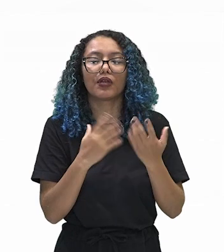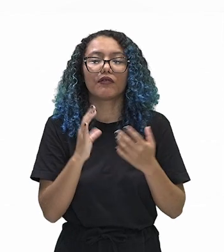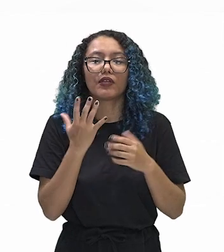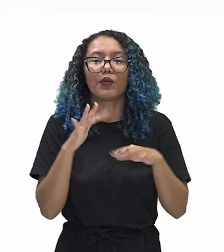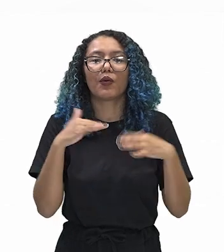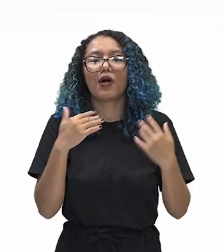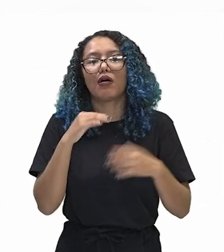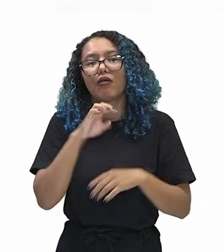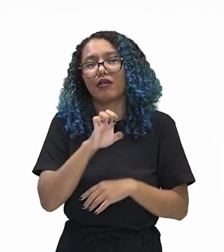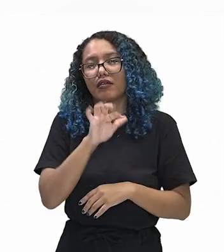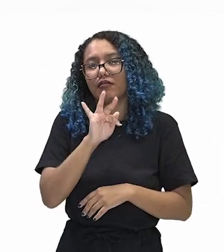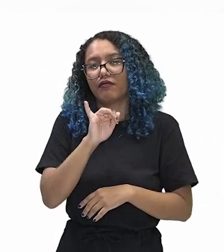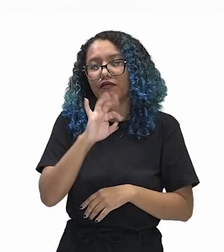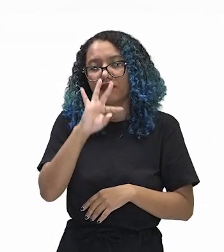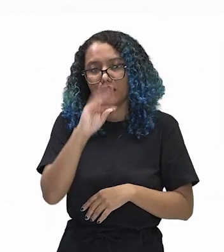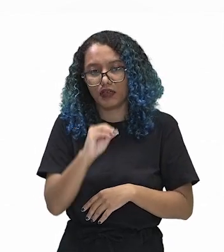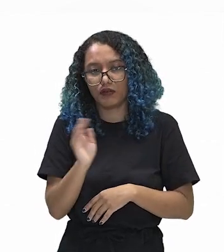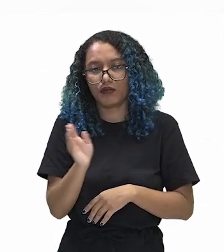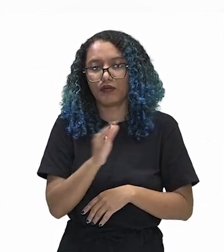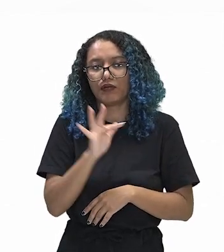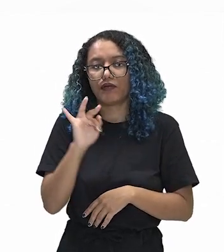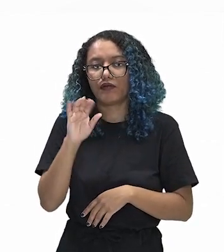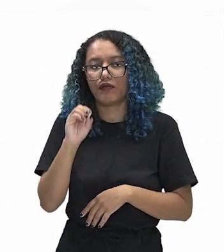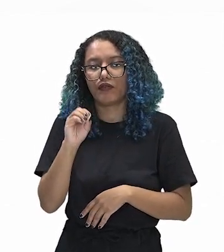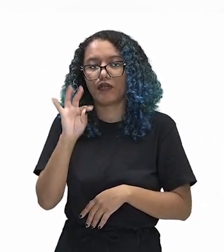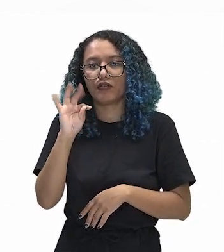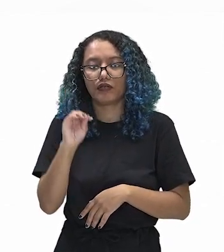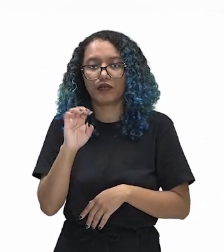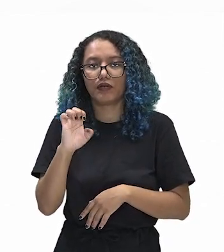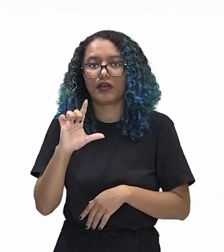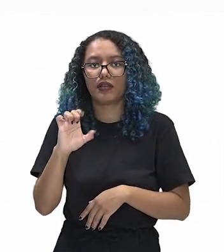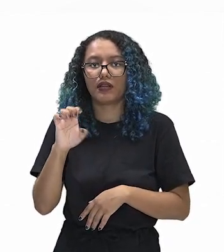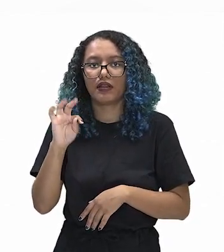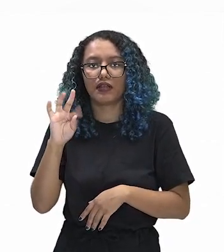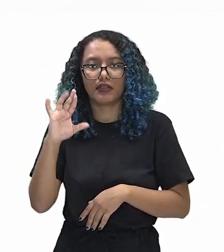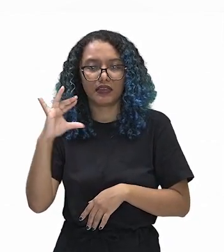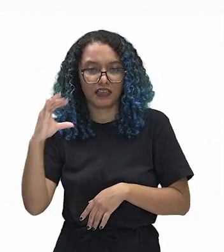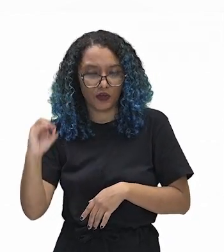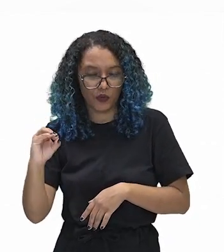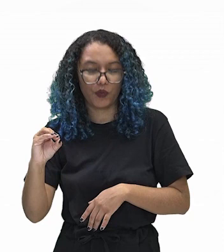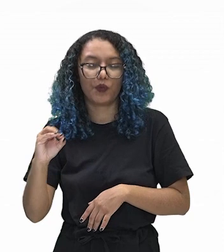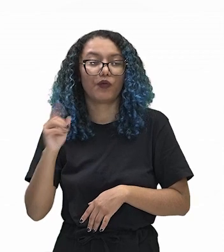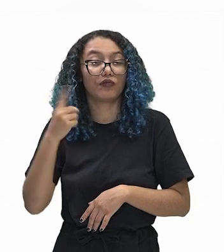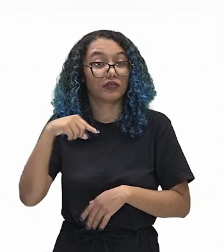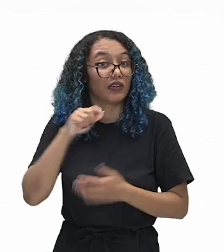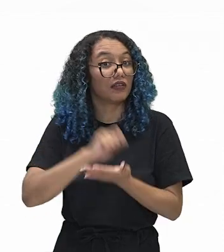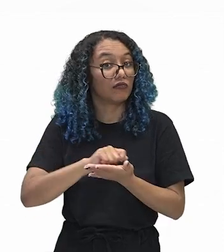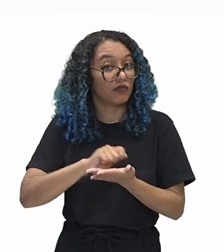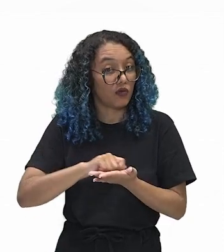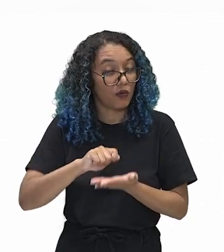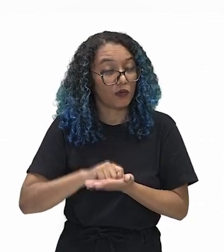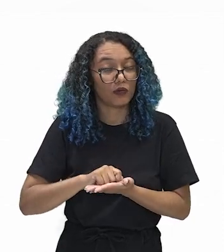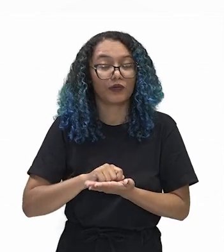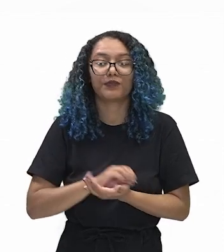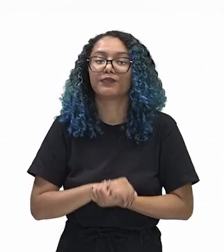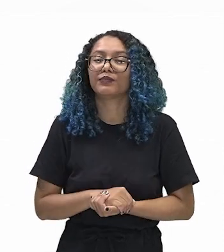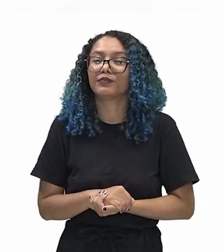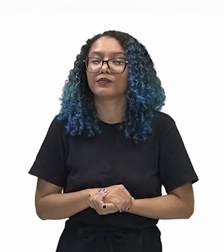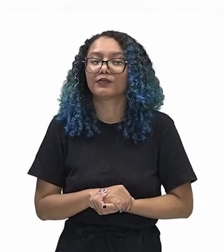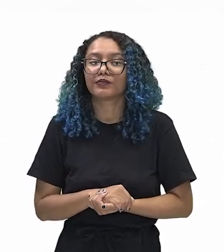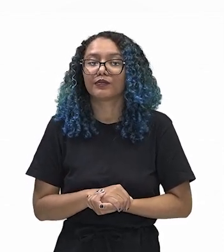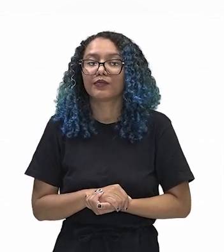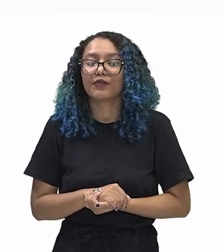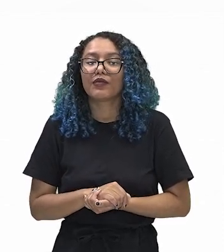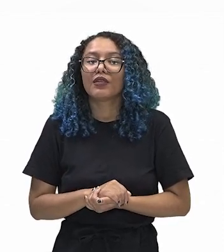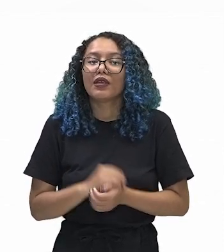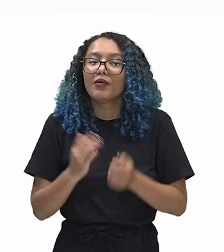efeito fotoelétrico. Efeito fotoelétrico. Anotem, a energia solar funciona